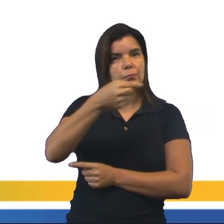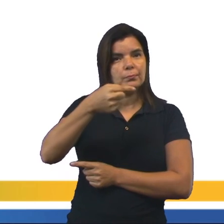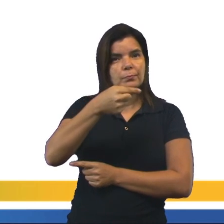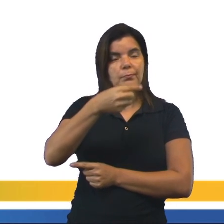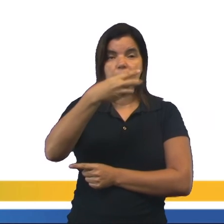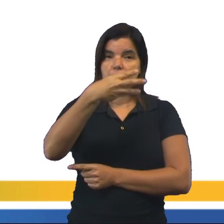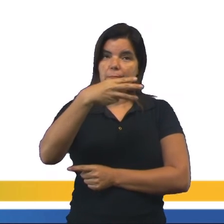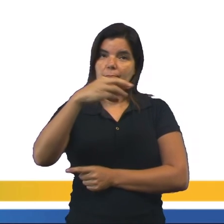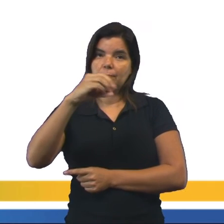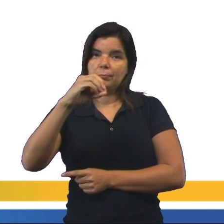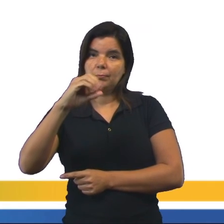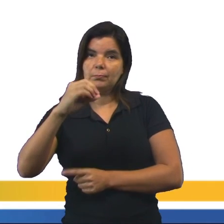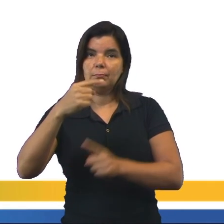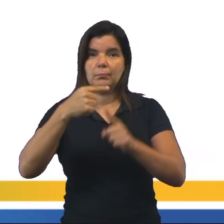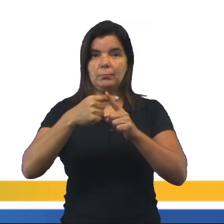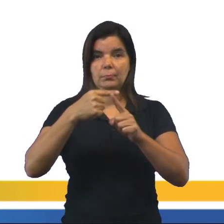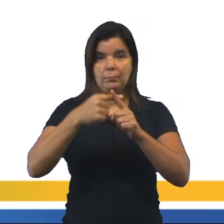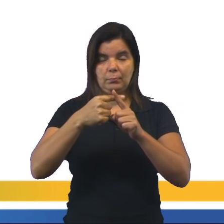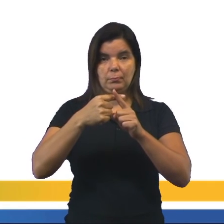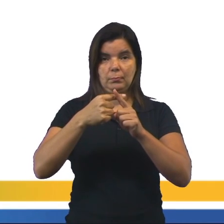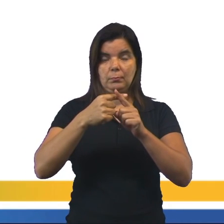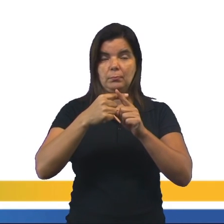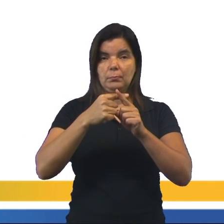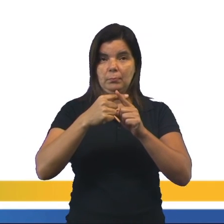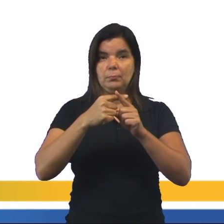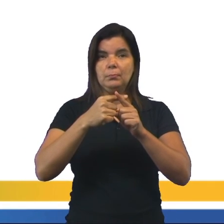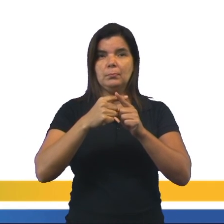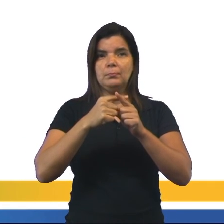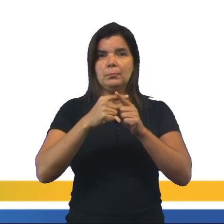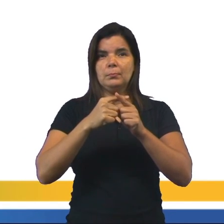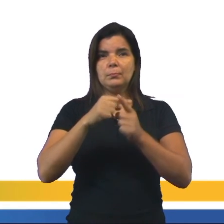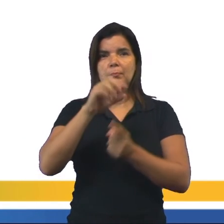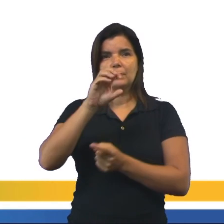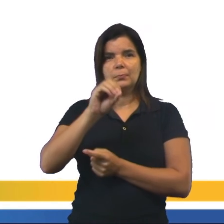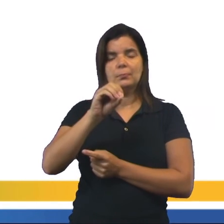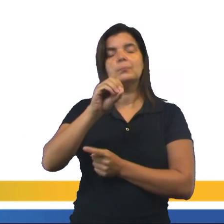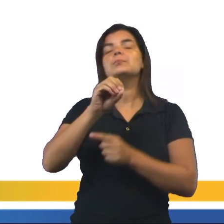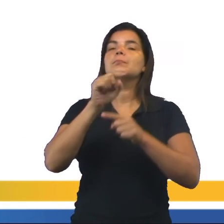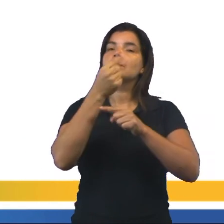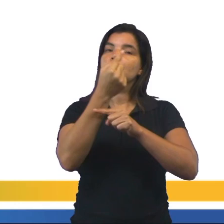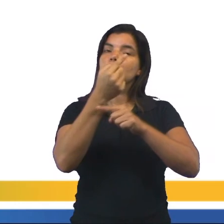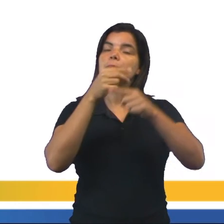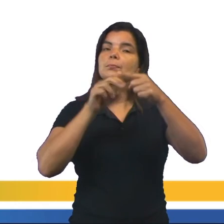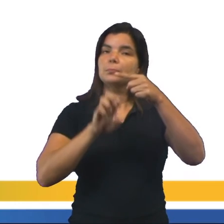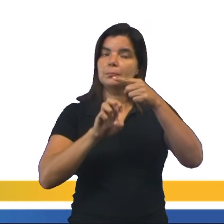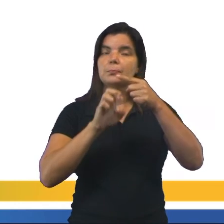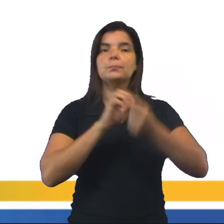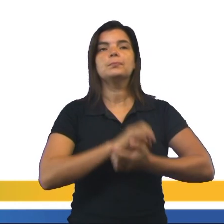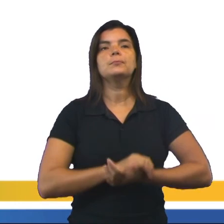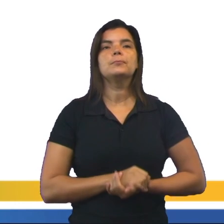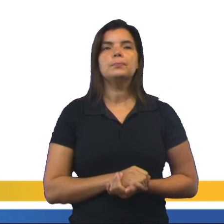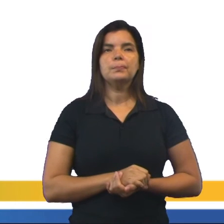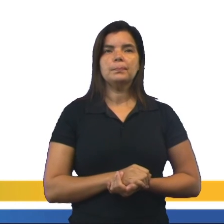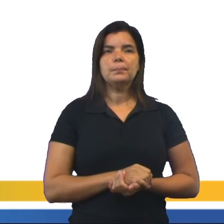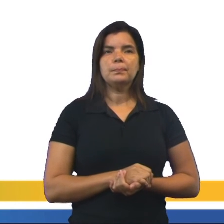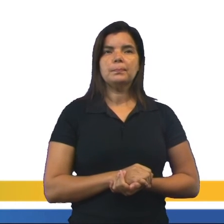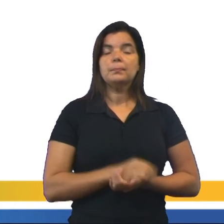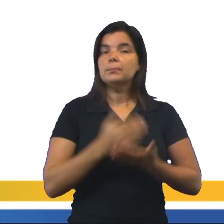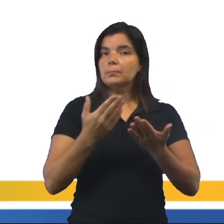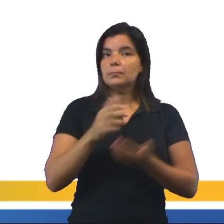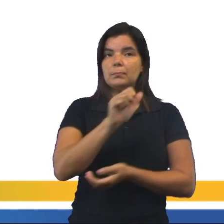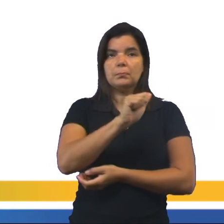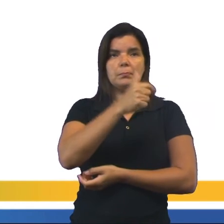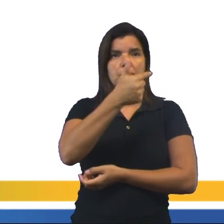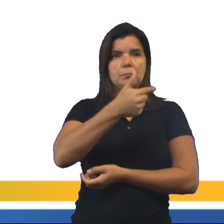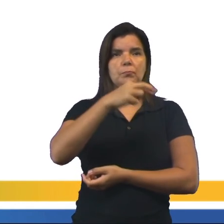menos 300 vezes meio, porque o cosseno de 60 graus vale meio. Então, A